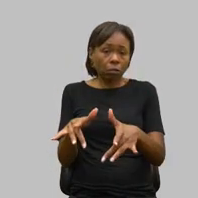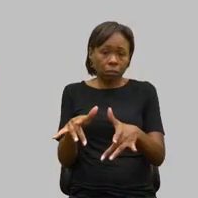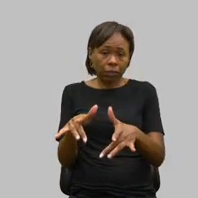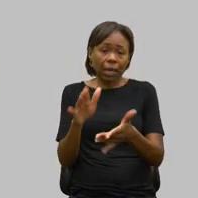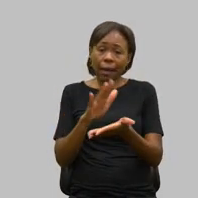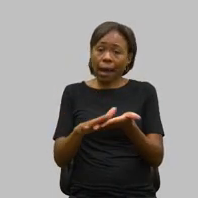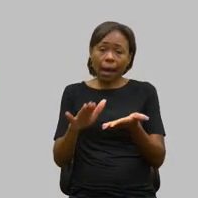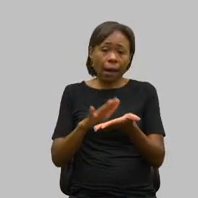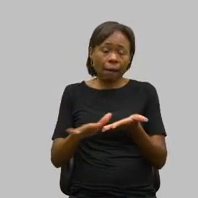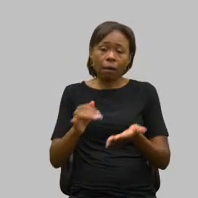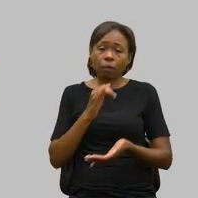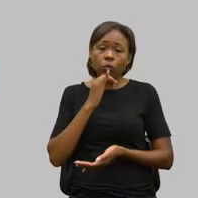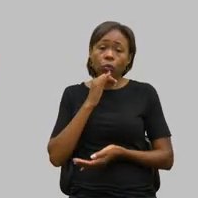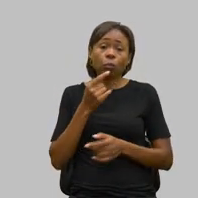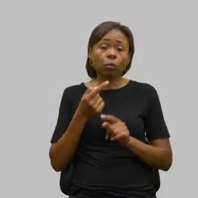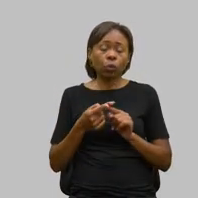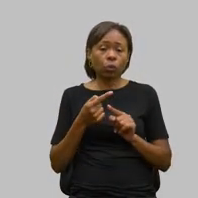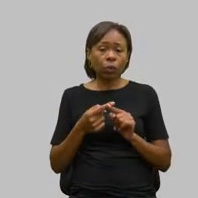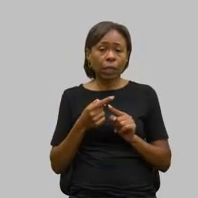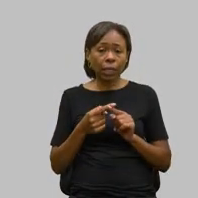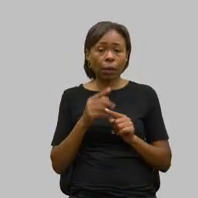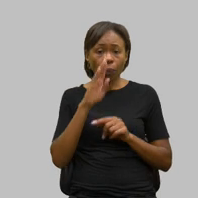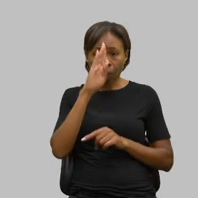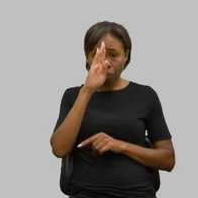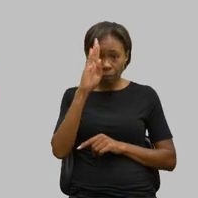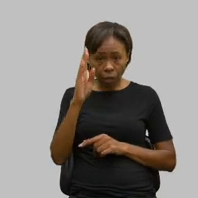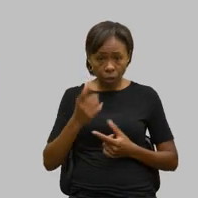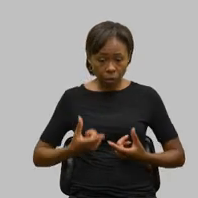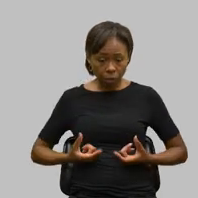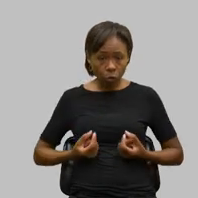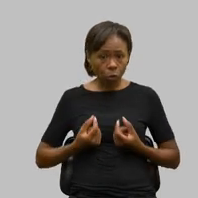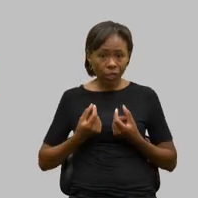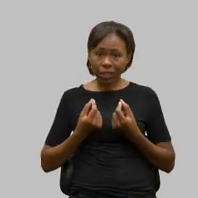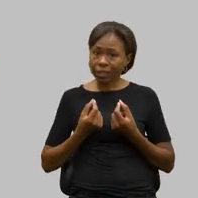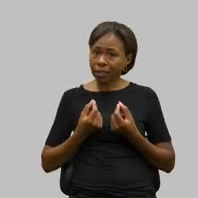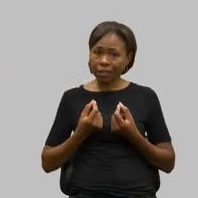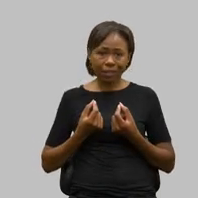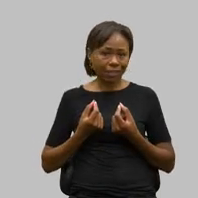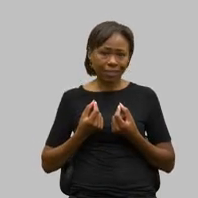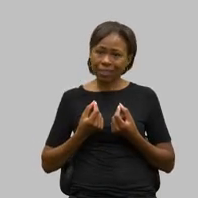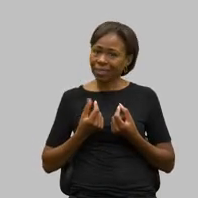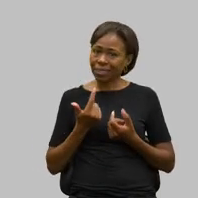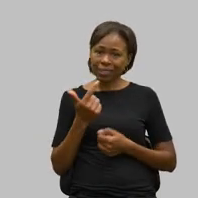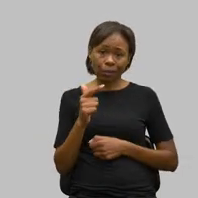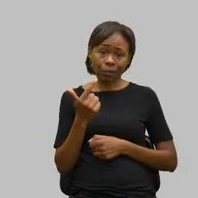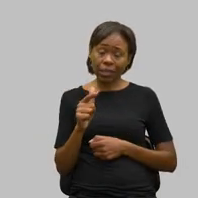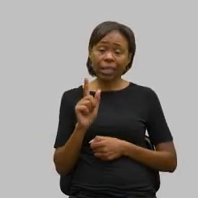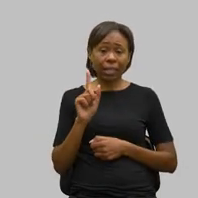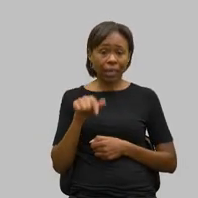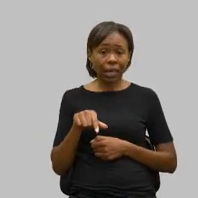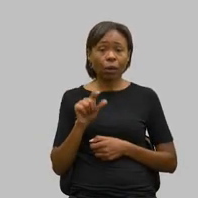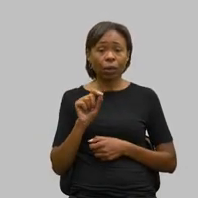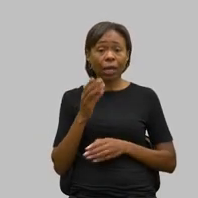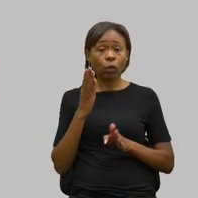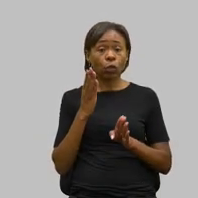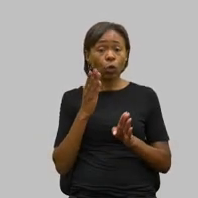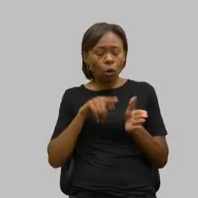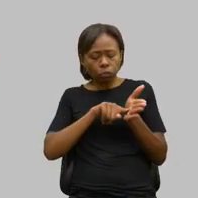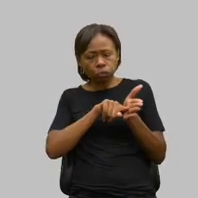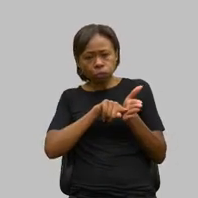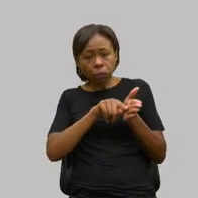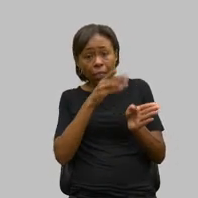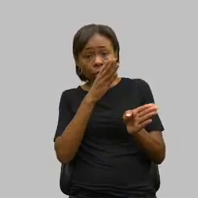da oncologia não é feito, que é o diagnóstico precoce. A